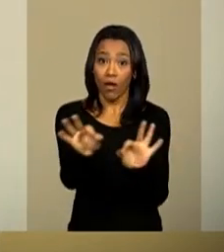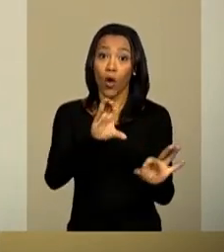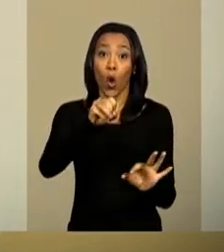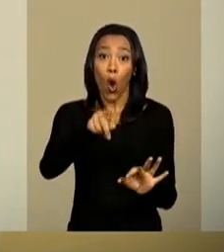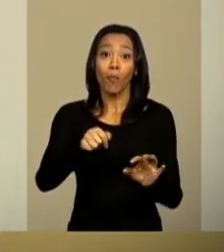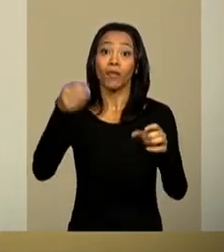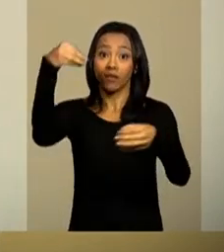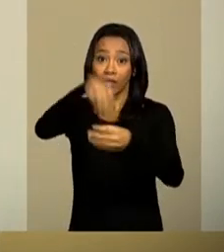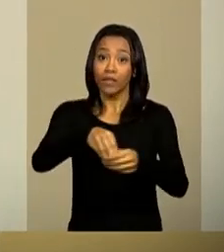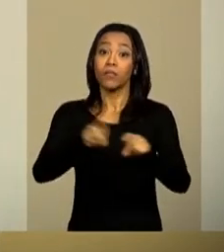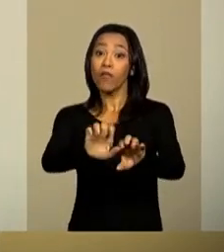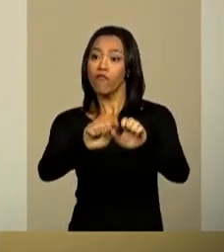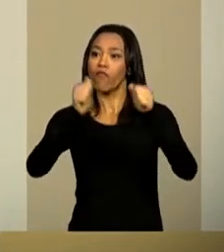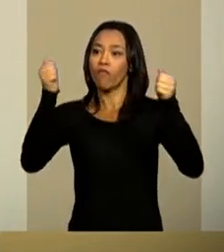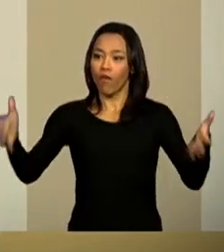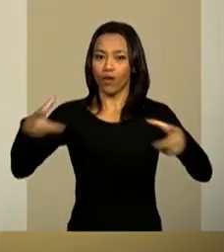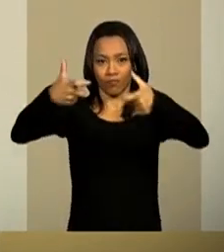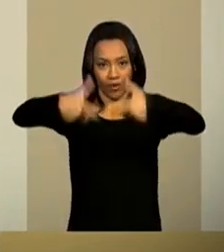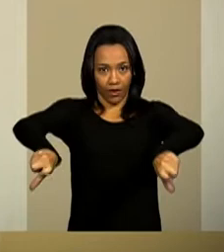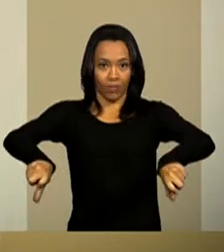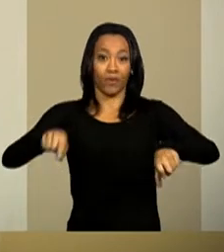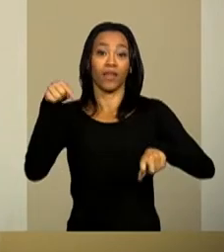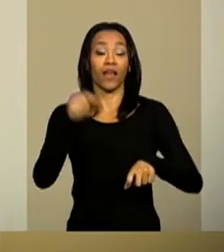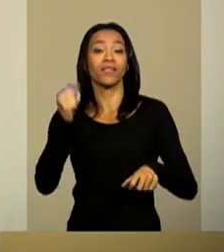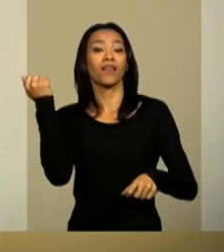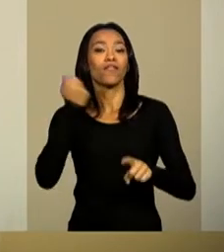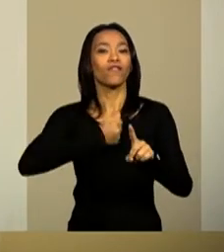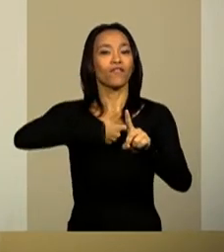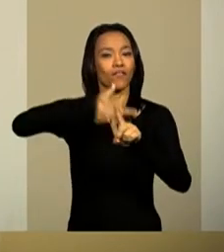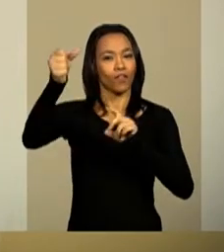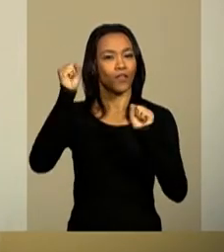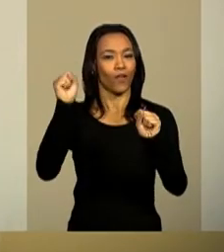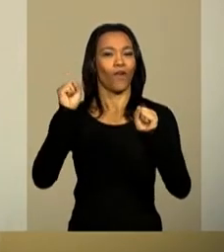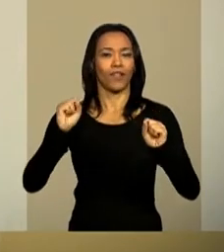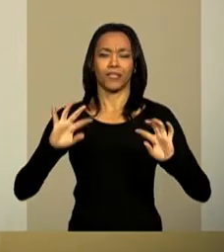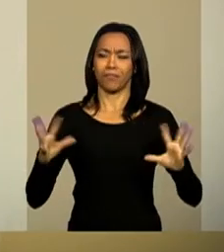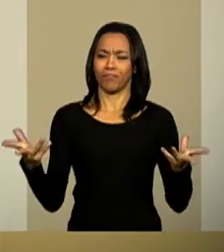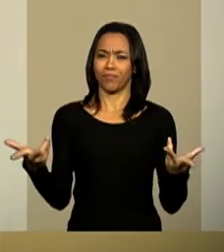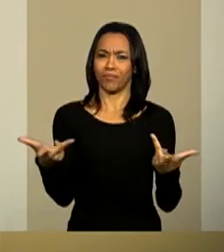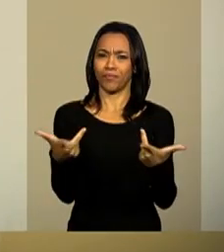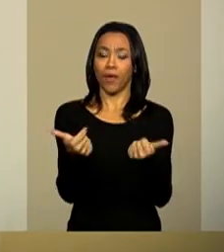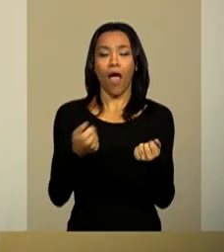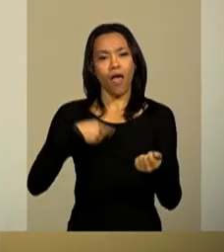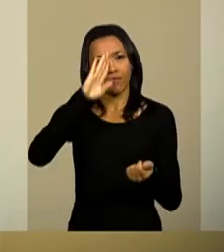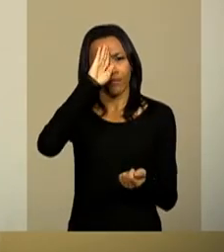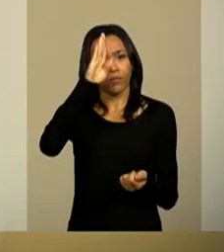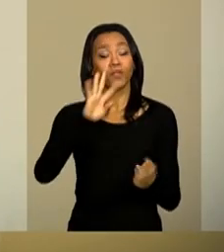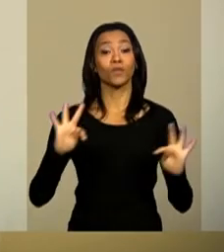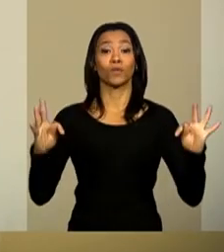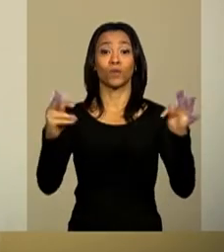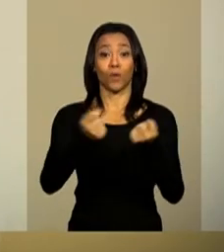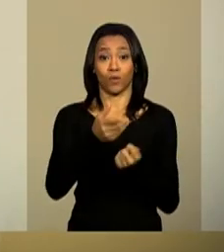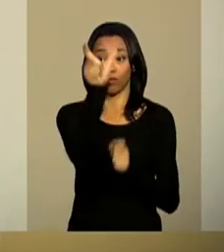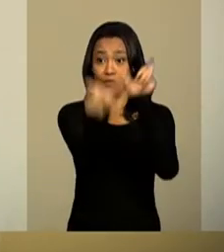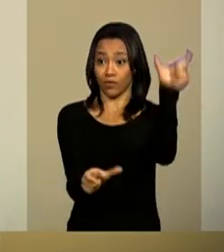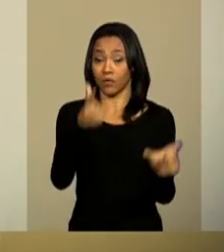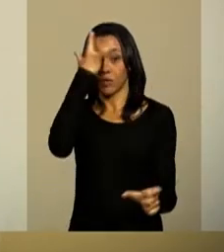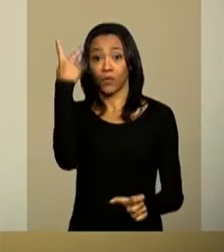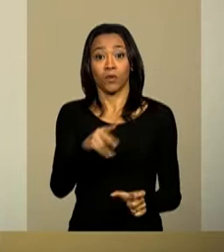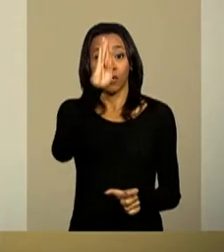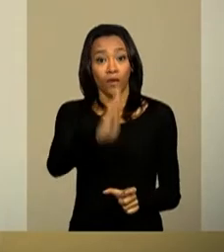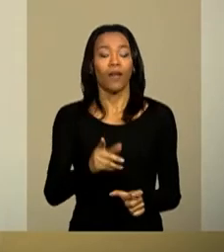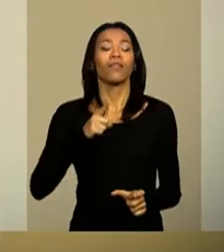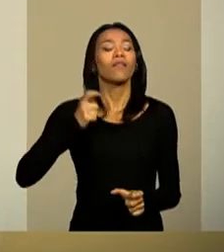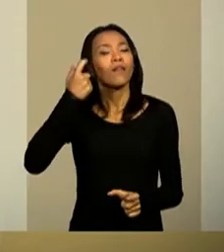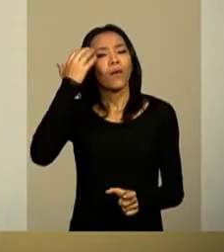e fora do campo. Para que esta vitória seja ainda mais completa, é fundamental que todos os brasileiros tenham